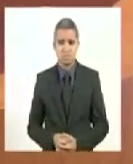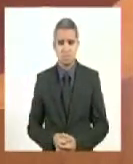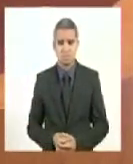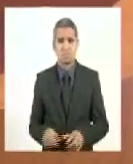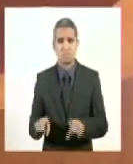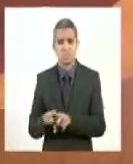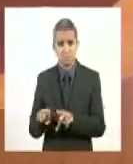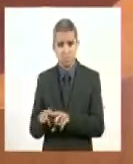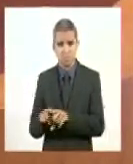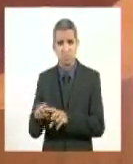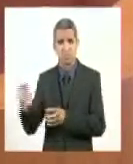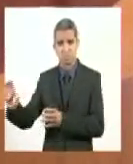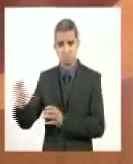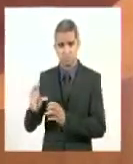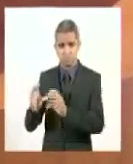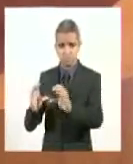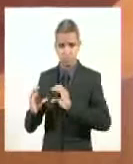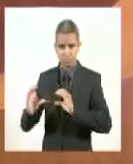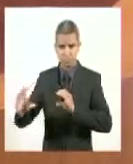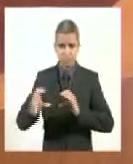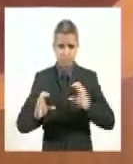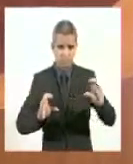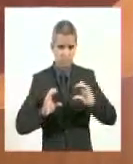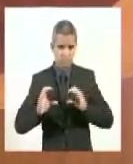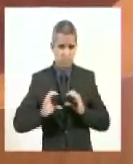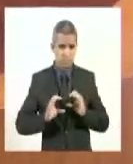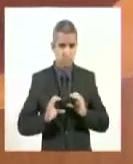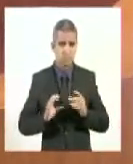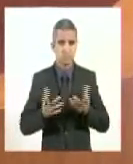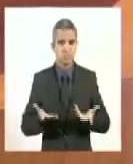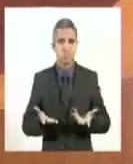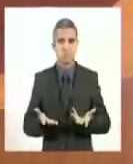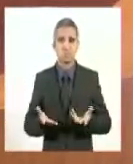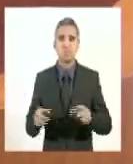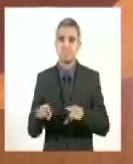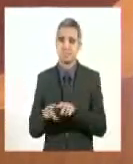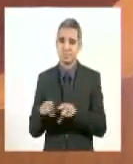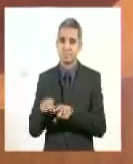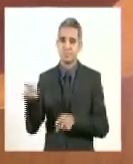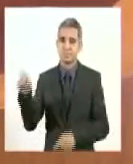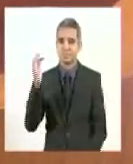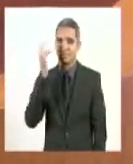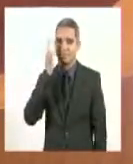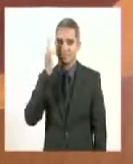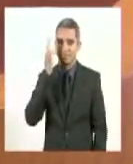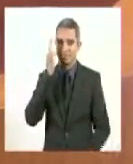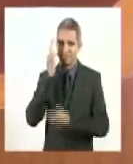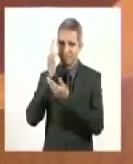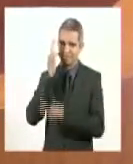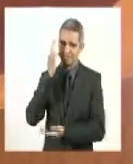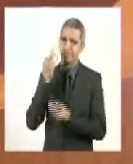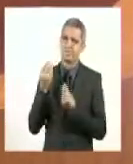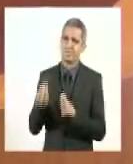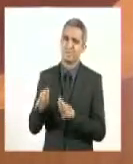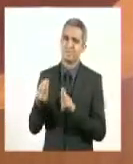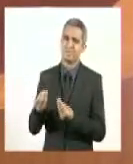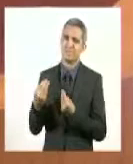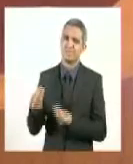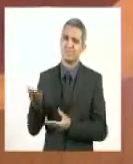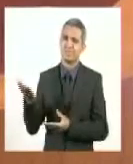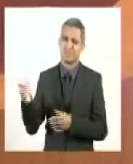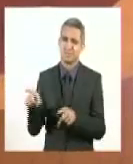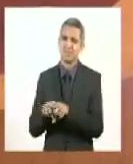para a campanha, deputado Fábio, o governador Flávio Dino não tem moral alguma para orientá-los a vir aqui